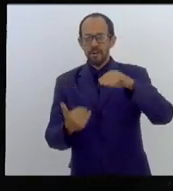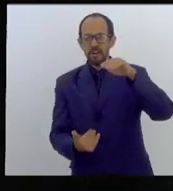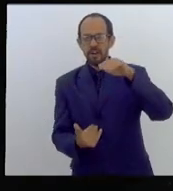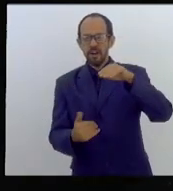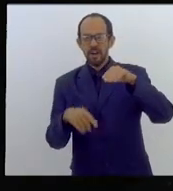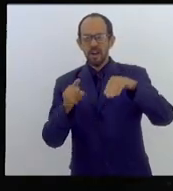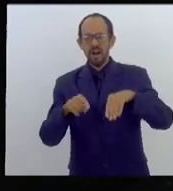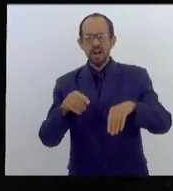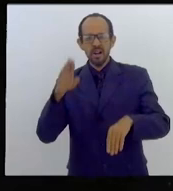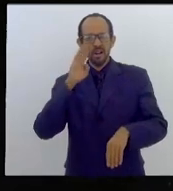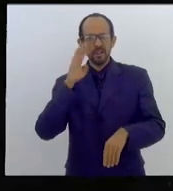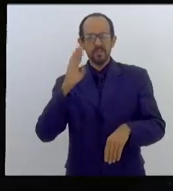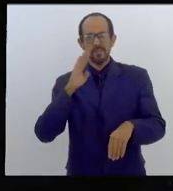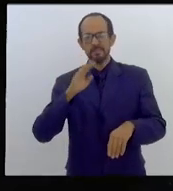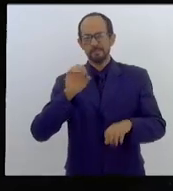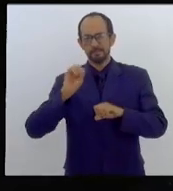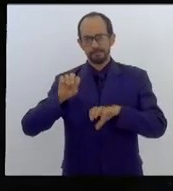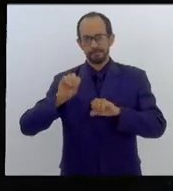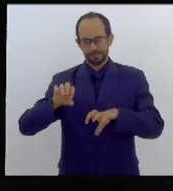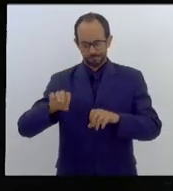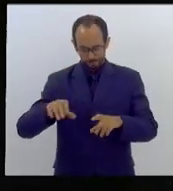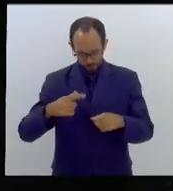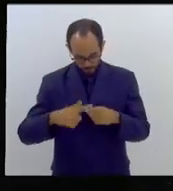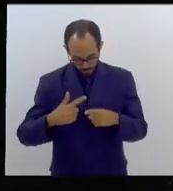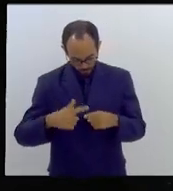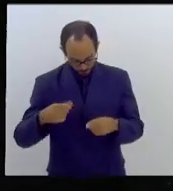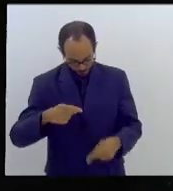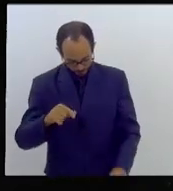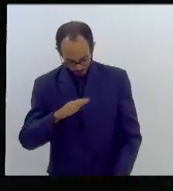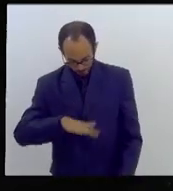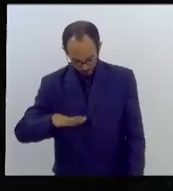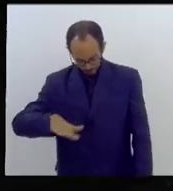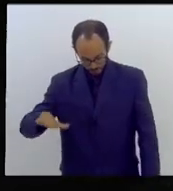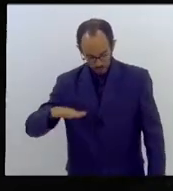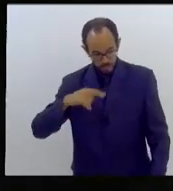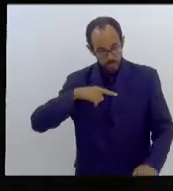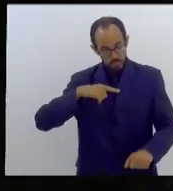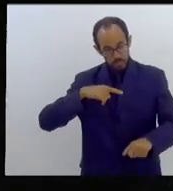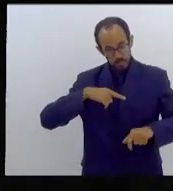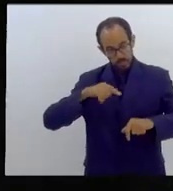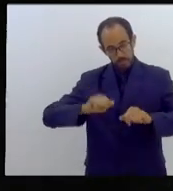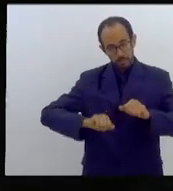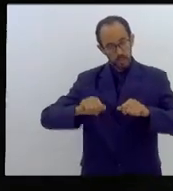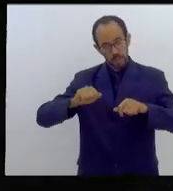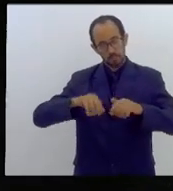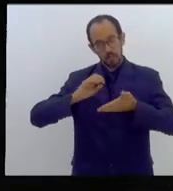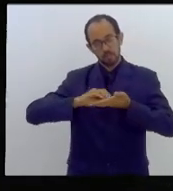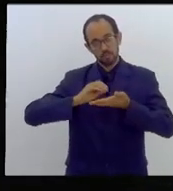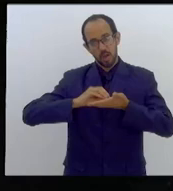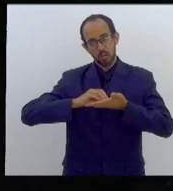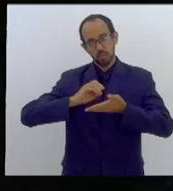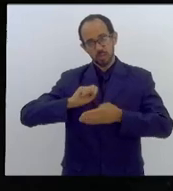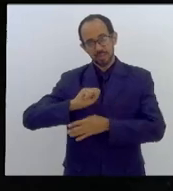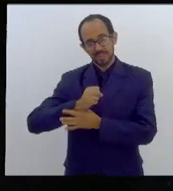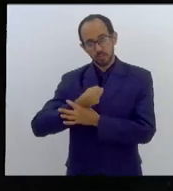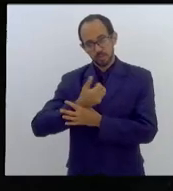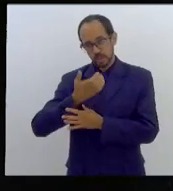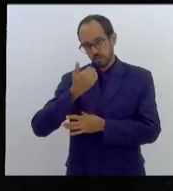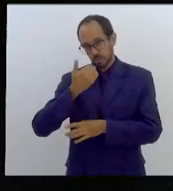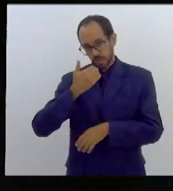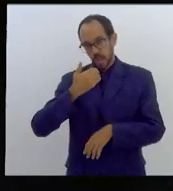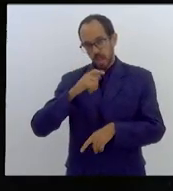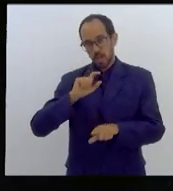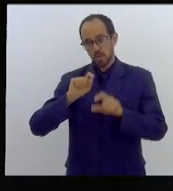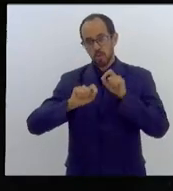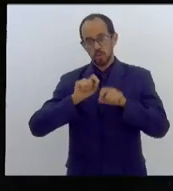na educação, em que as crianças passam, entre outras coisas, por uma insegurança alimentar, nós vamos